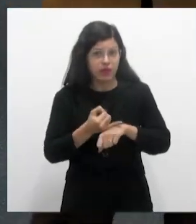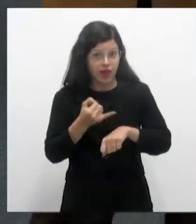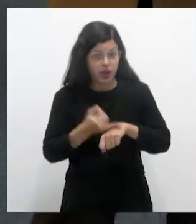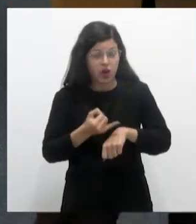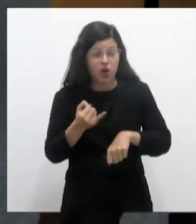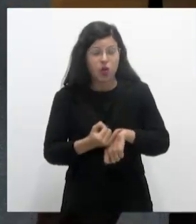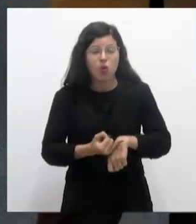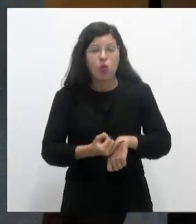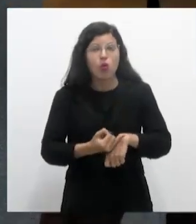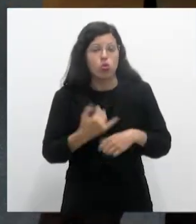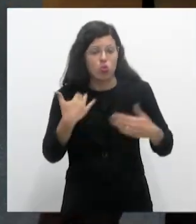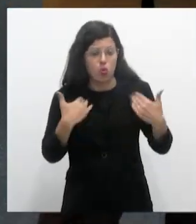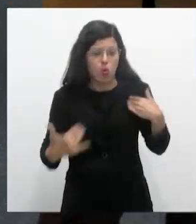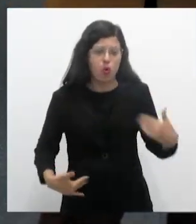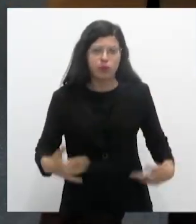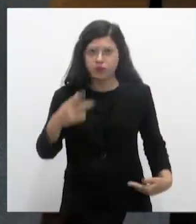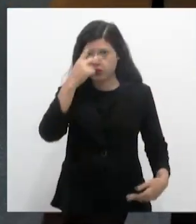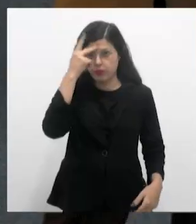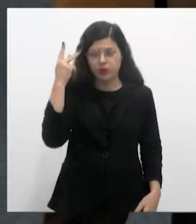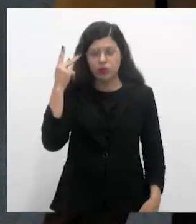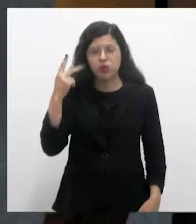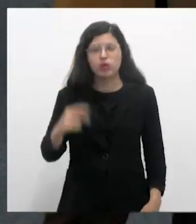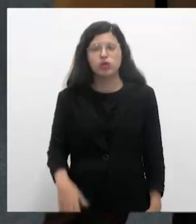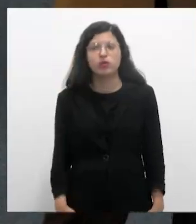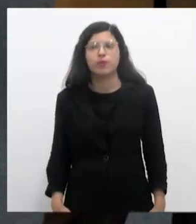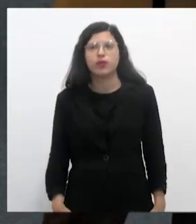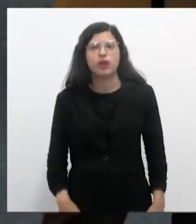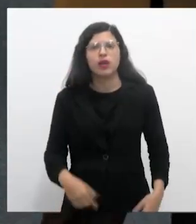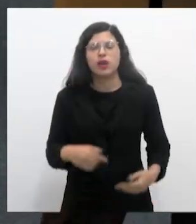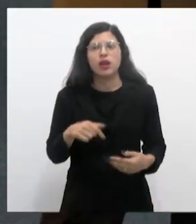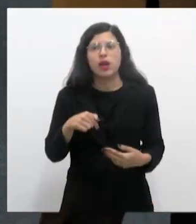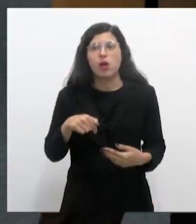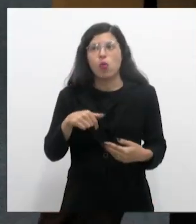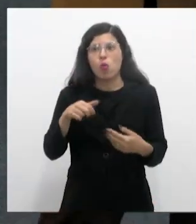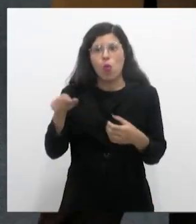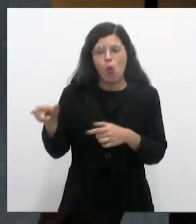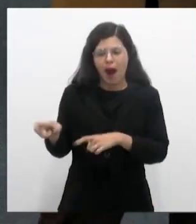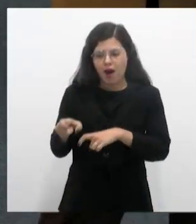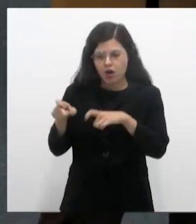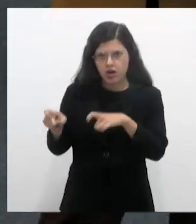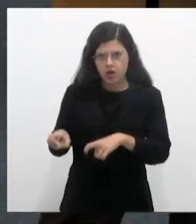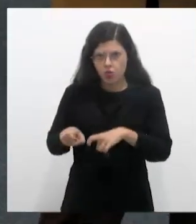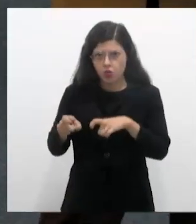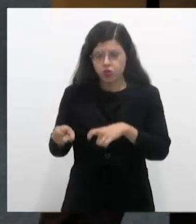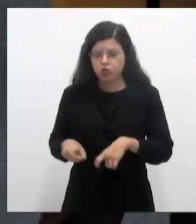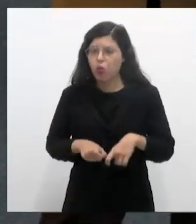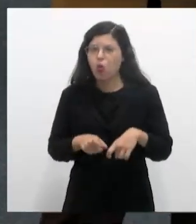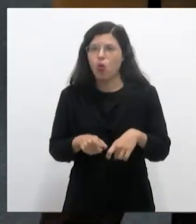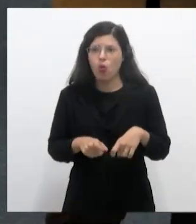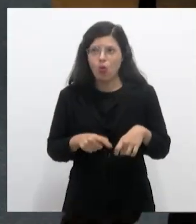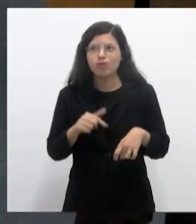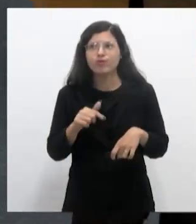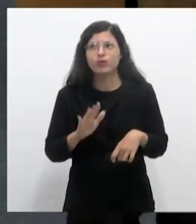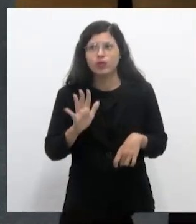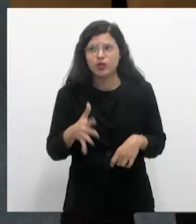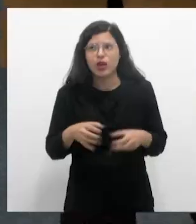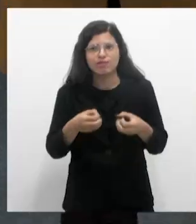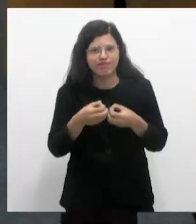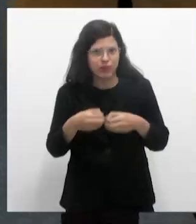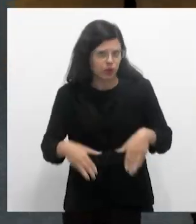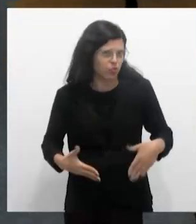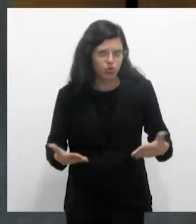Quem perde mais com isso? Primeiro, o agricultor que pulveriza. Esse já está, deputada Lilian, já está